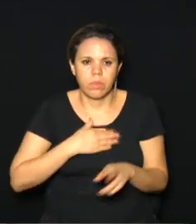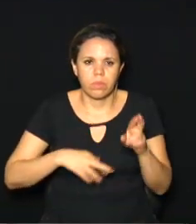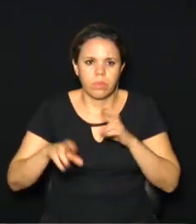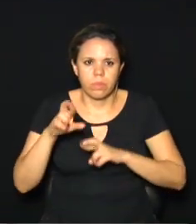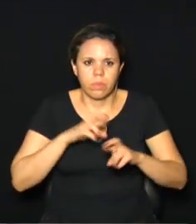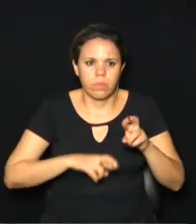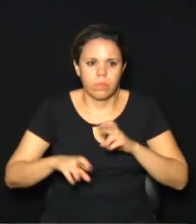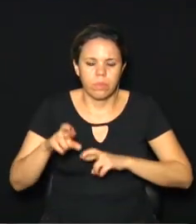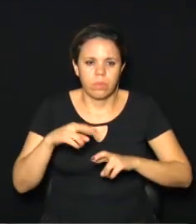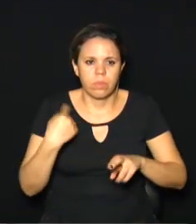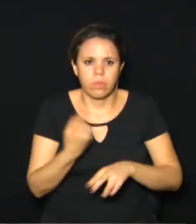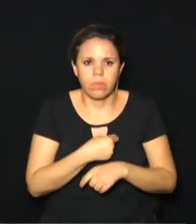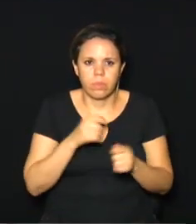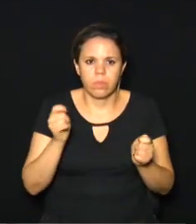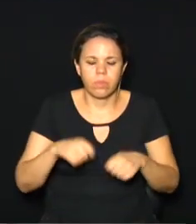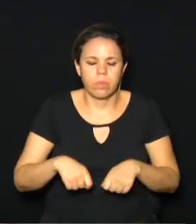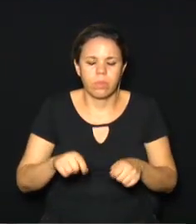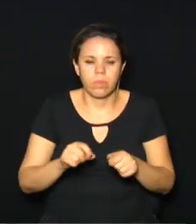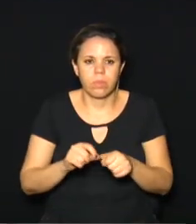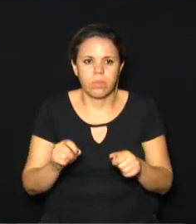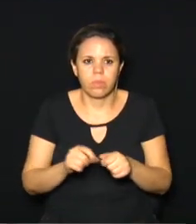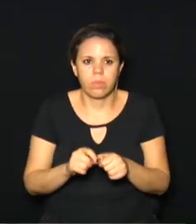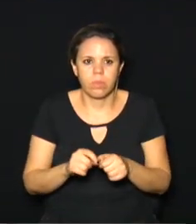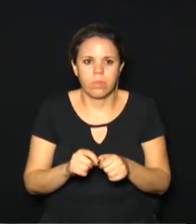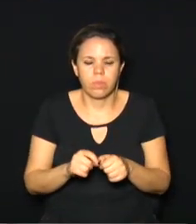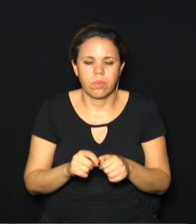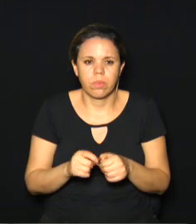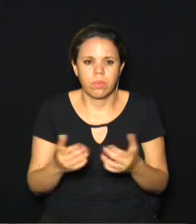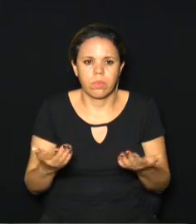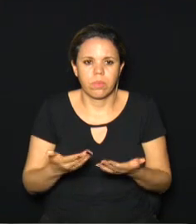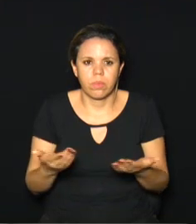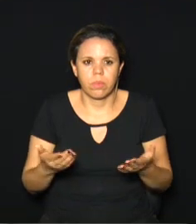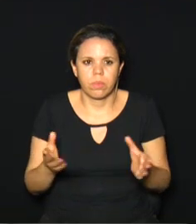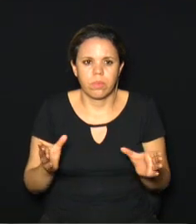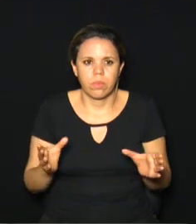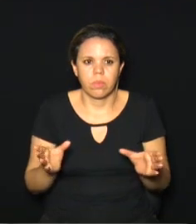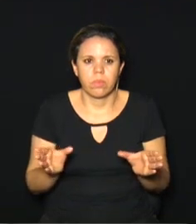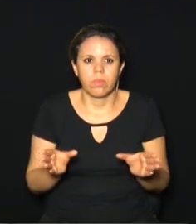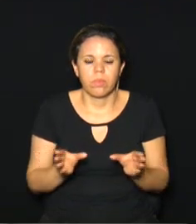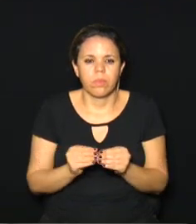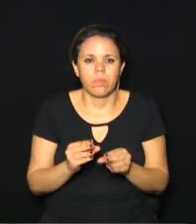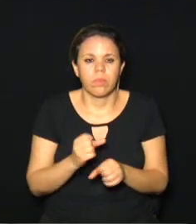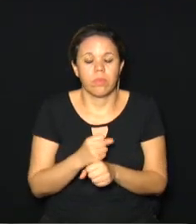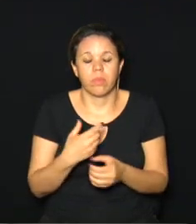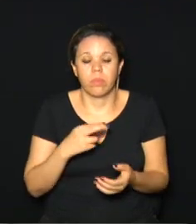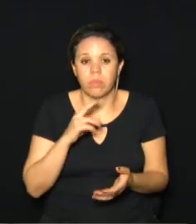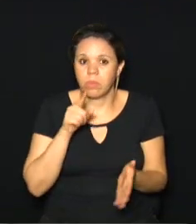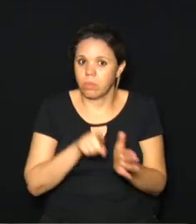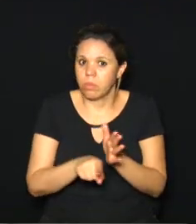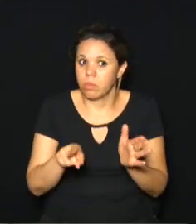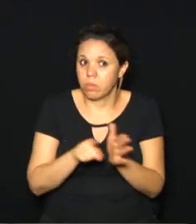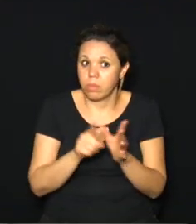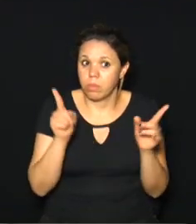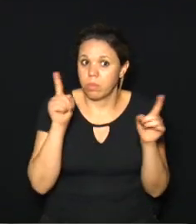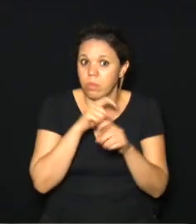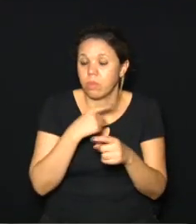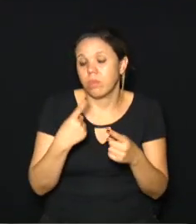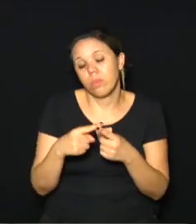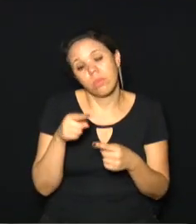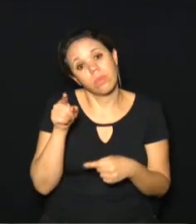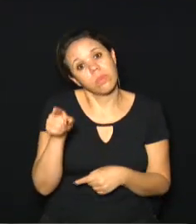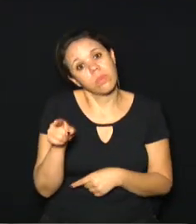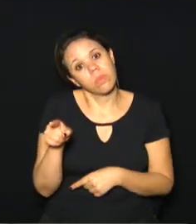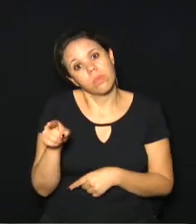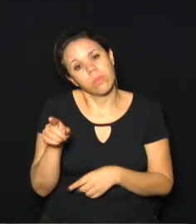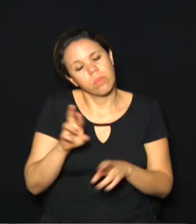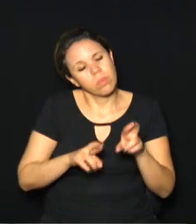analisando, né, para a gente possa dar assim, grosso modo, são perguntas realmente que são complicadas, porque você